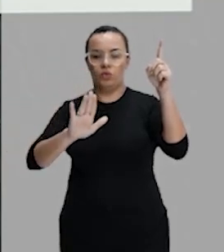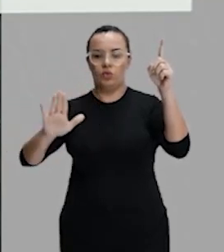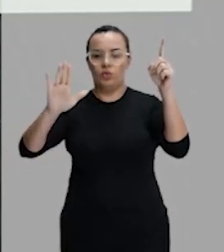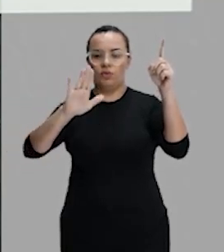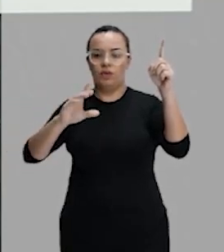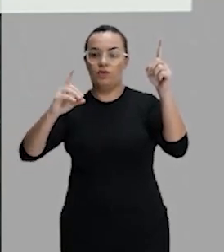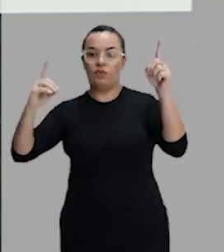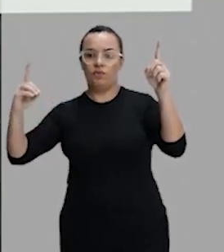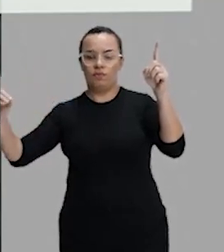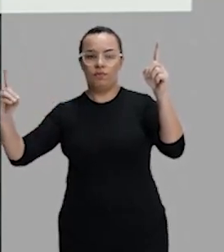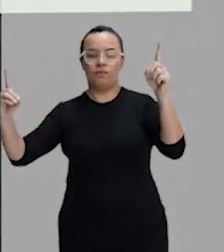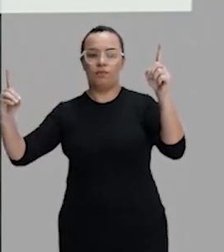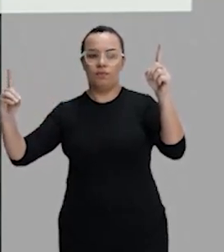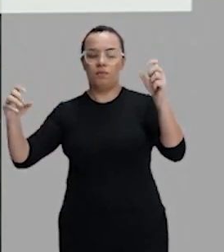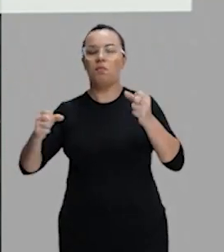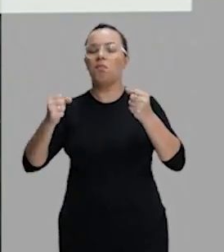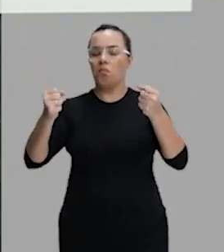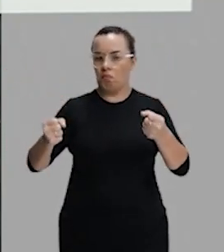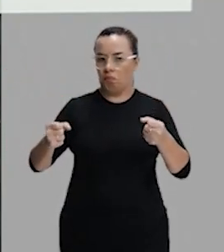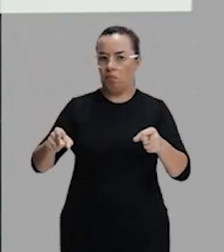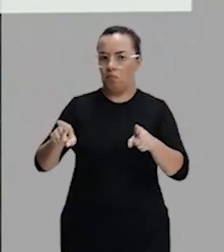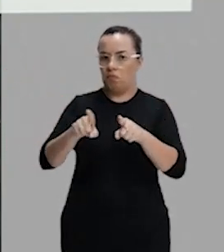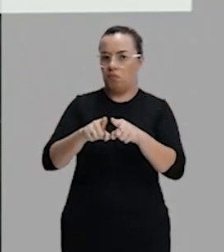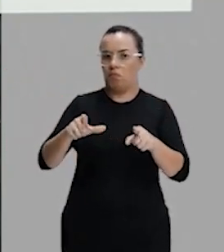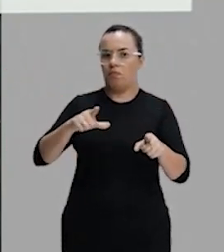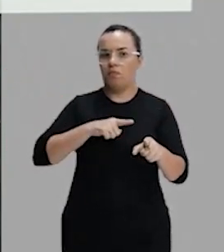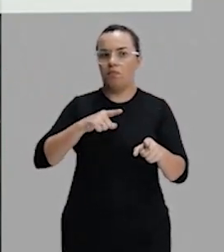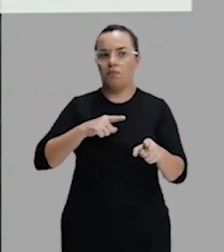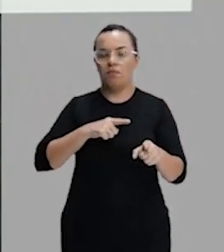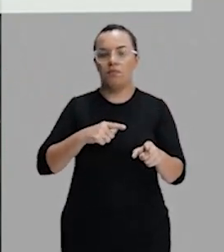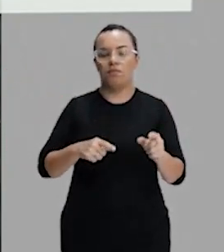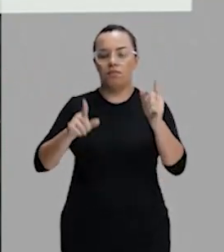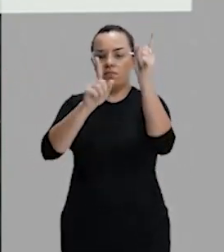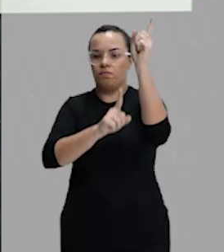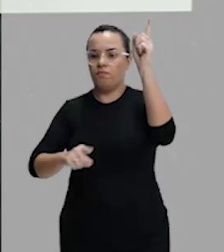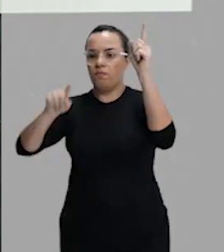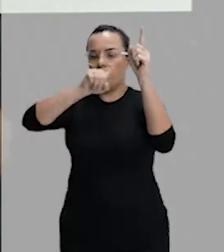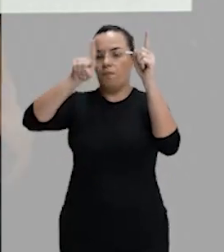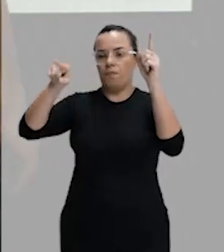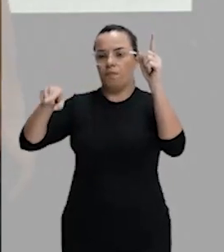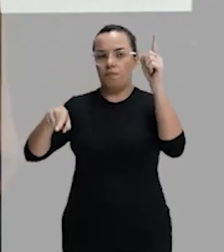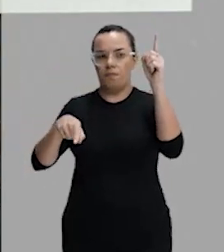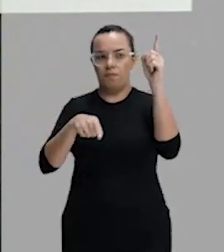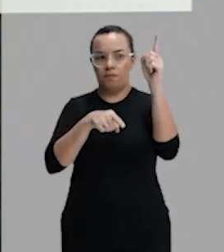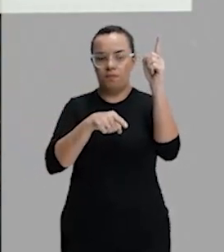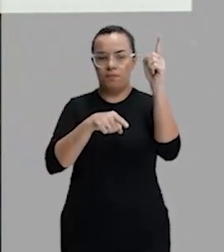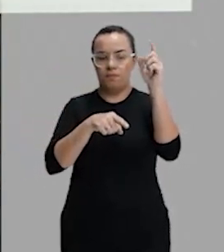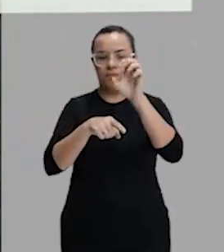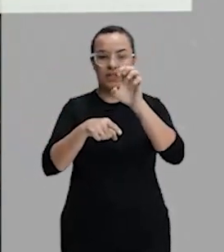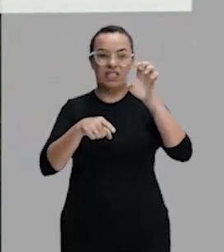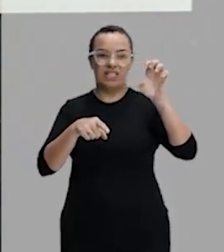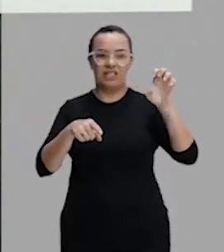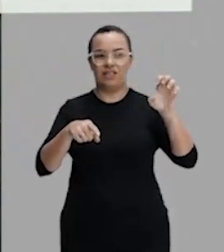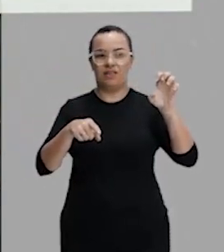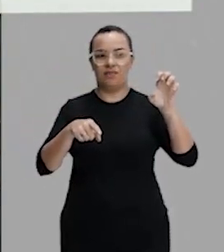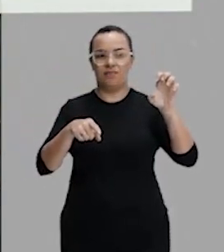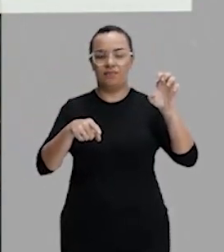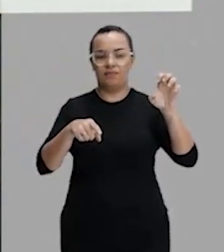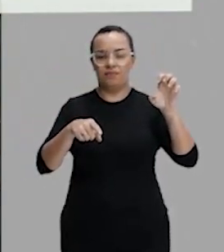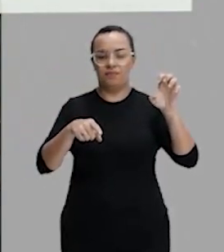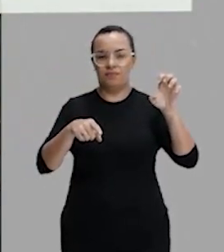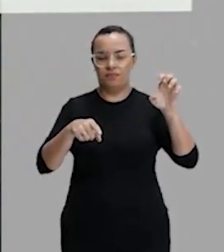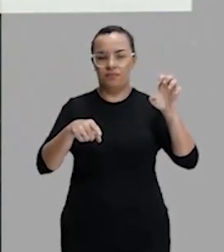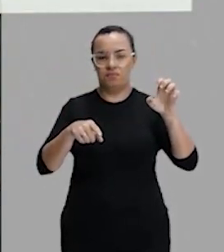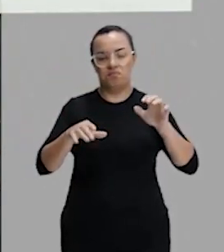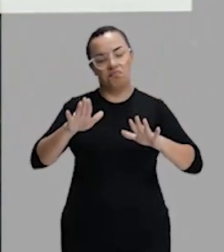para a direita. E você pode também ter essa concavidade voltado para a esquerda. Tá?